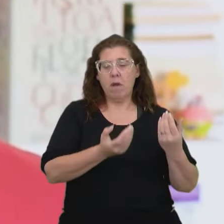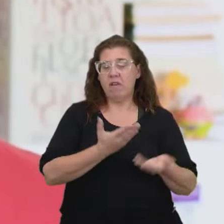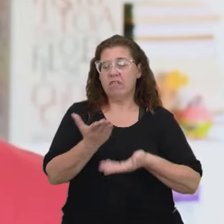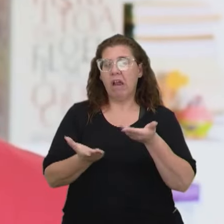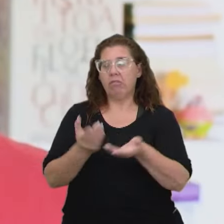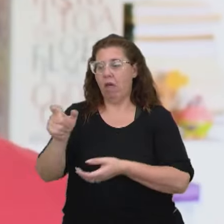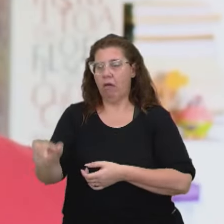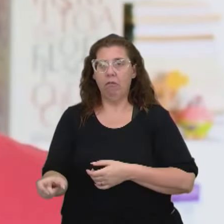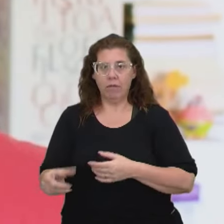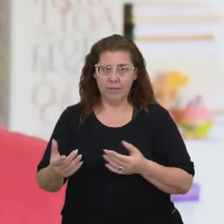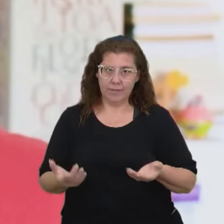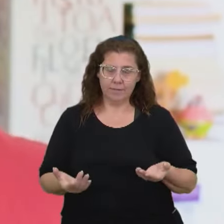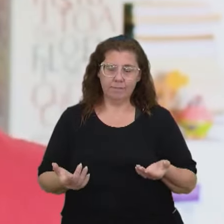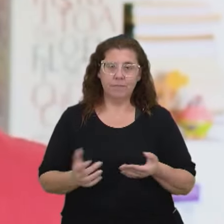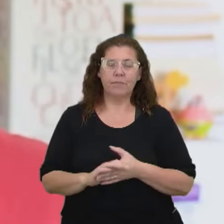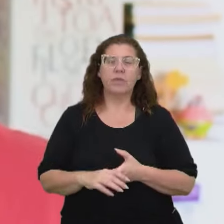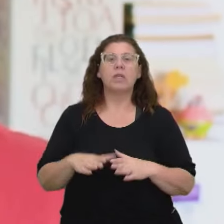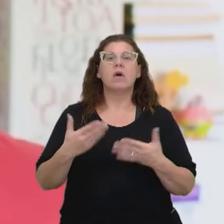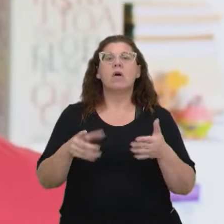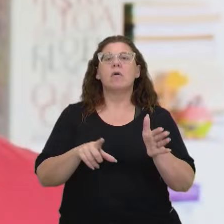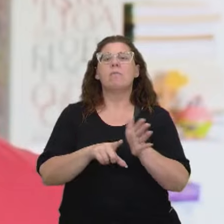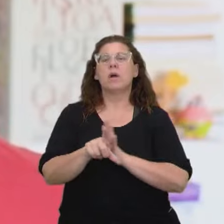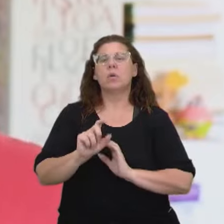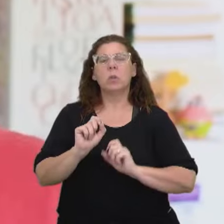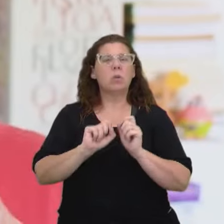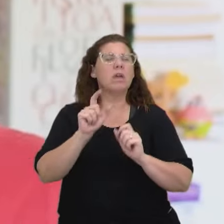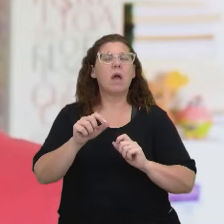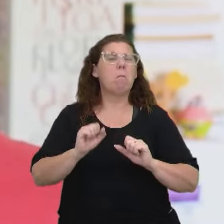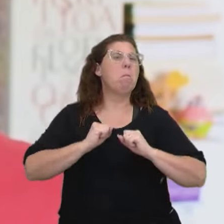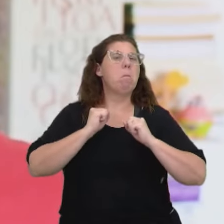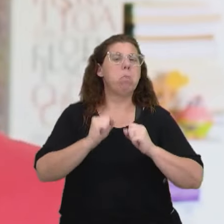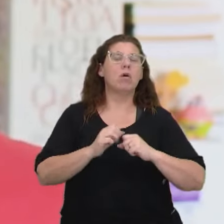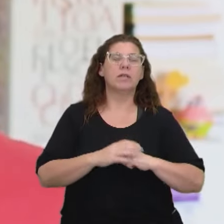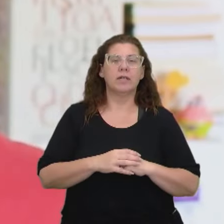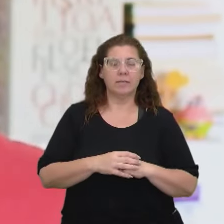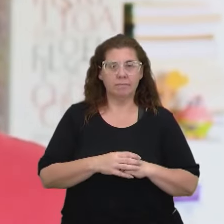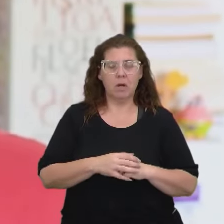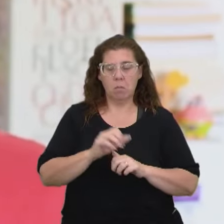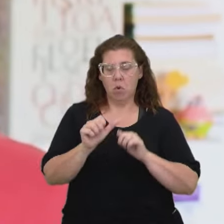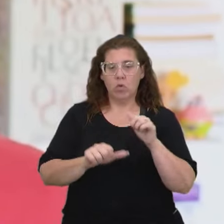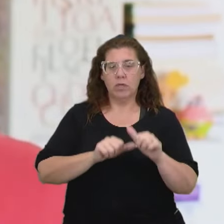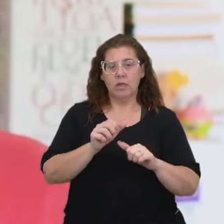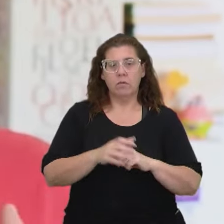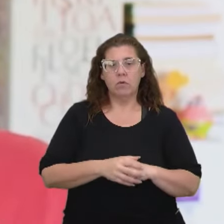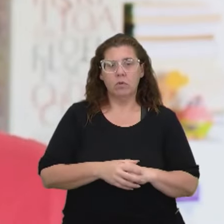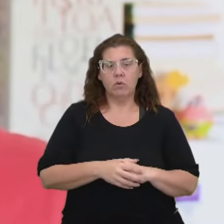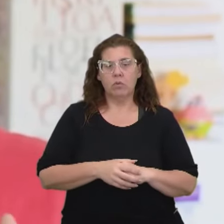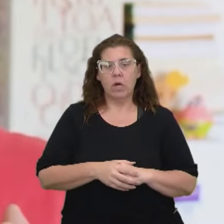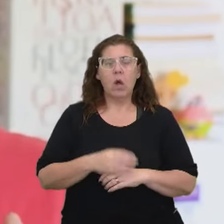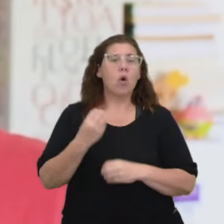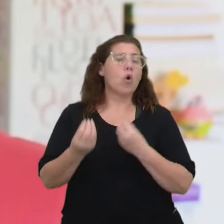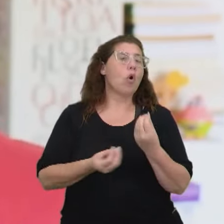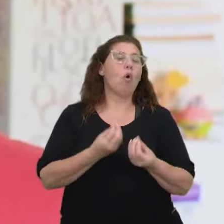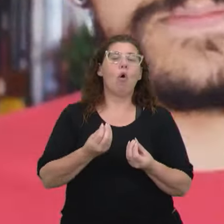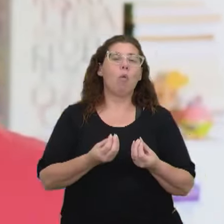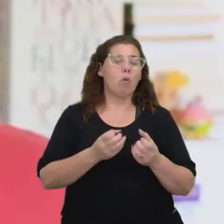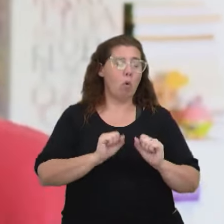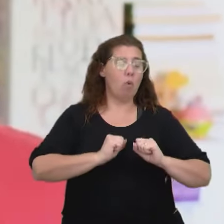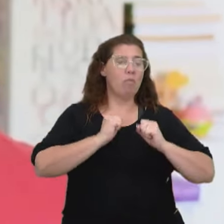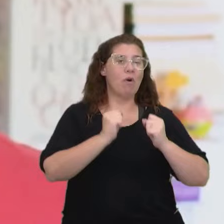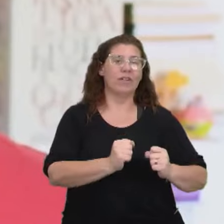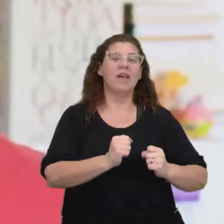outro indivíduo. Portanto, aqui a pergunta, o que é o poder, converte-se na pergunta, como o poder